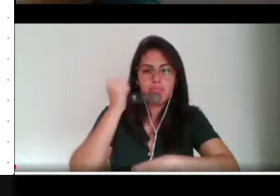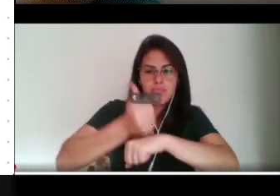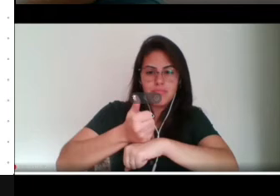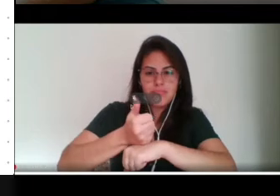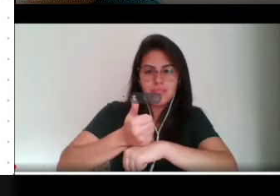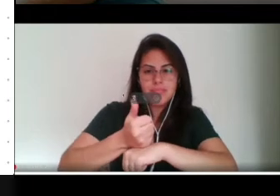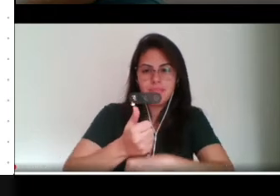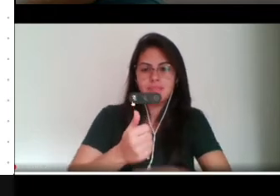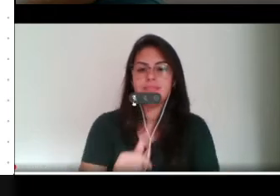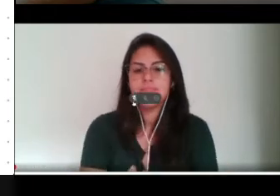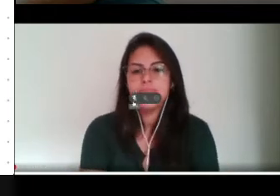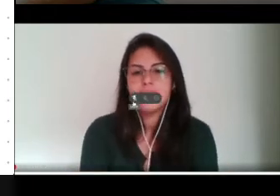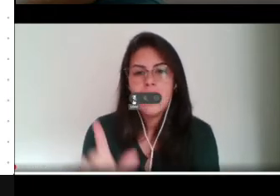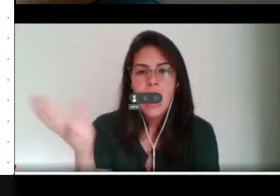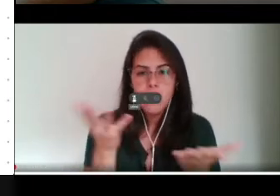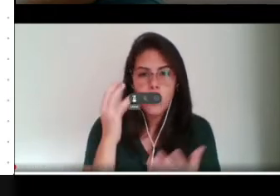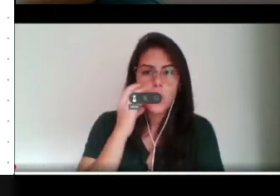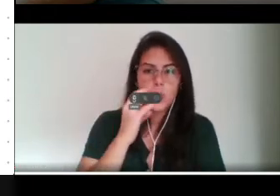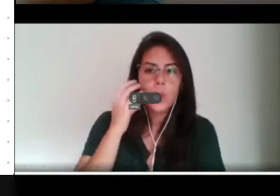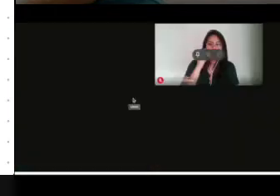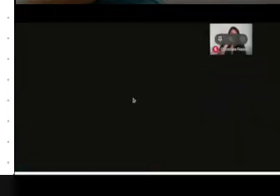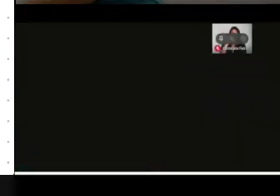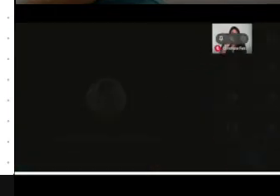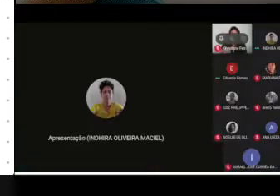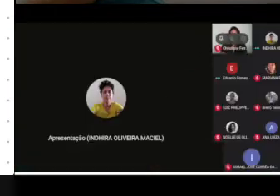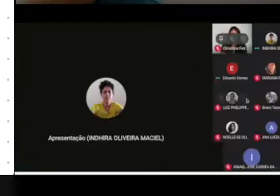Vamos trocar.